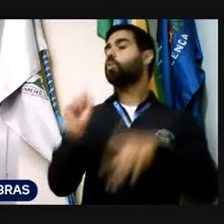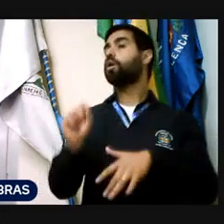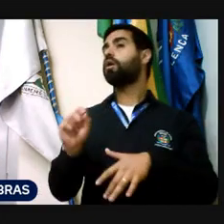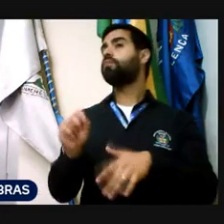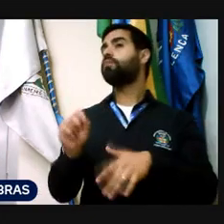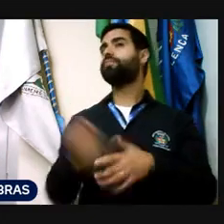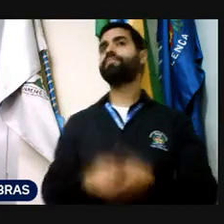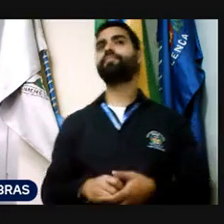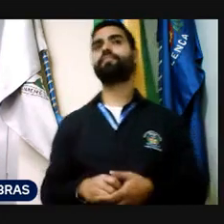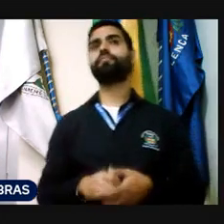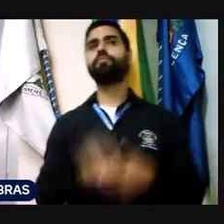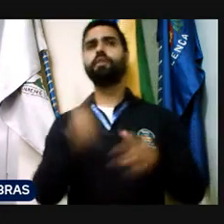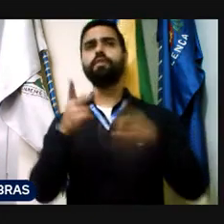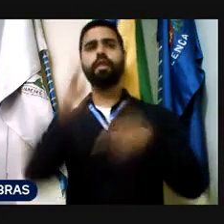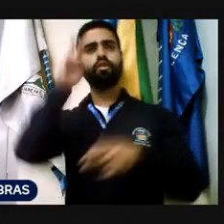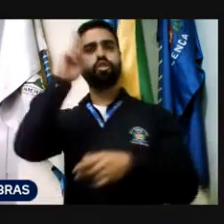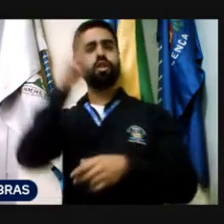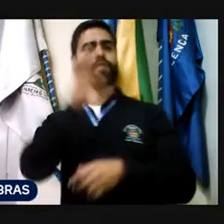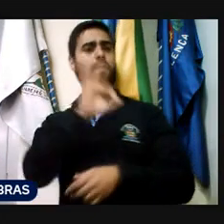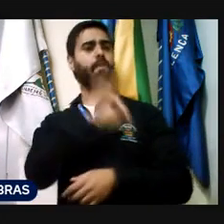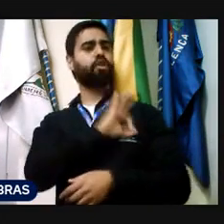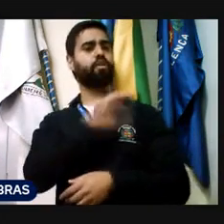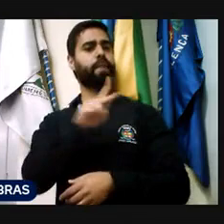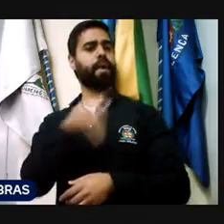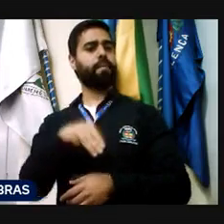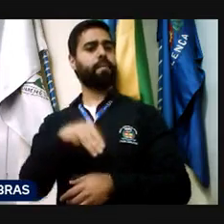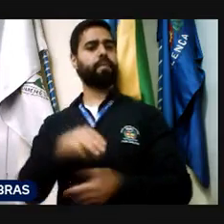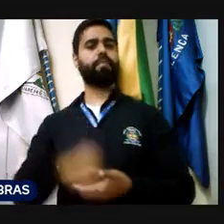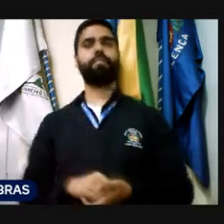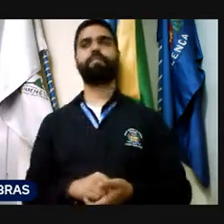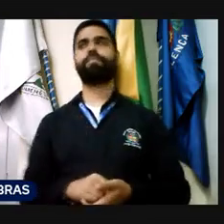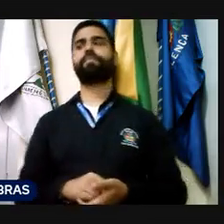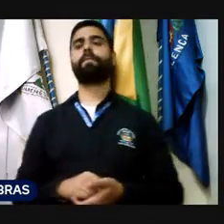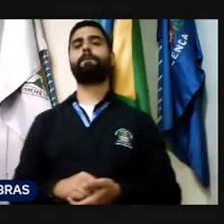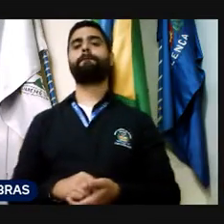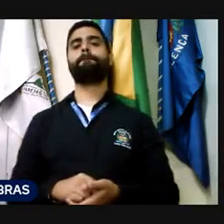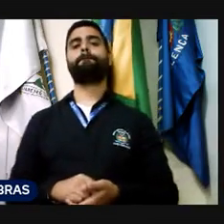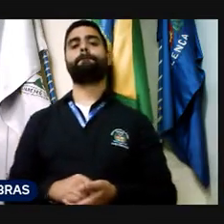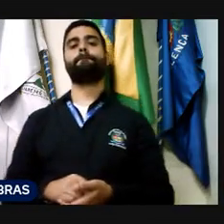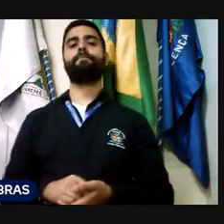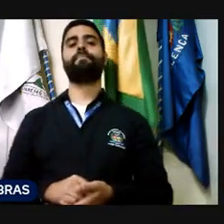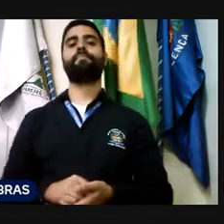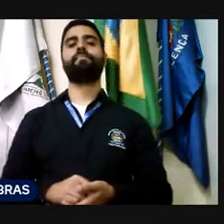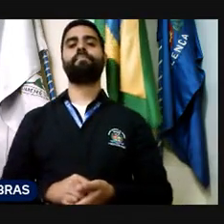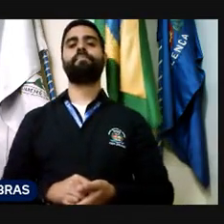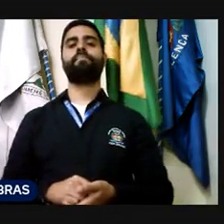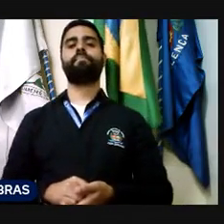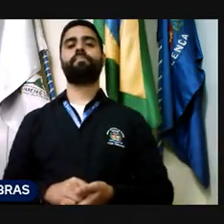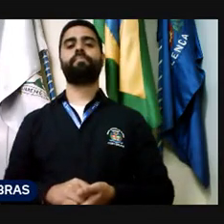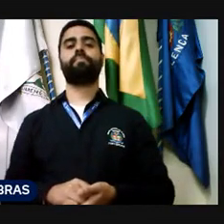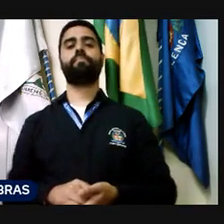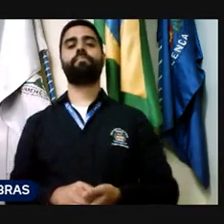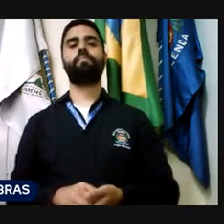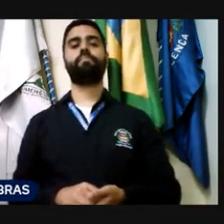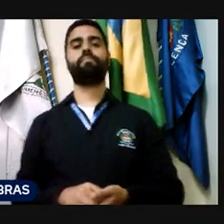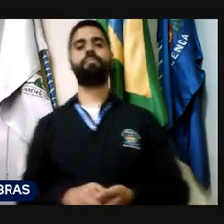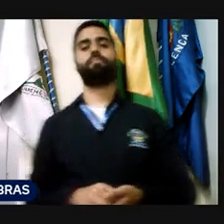fala do comandante da Polícia Militar, em que ele disse que